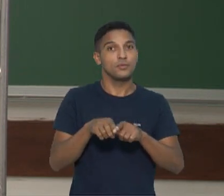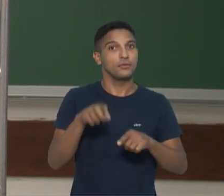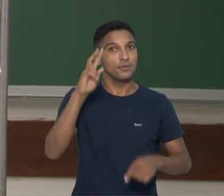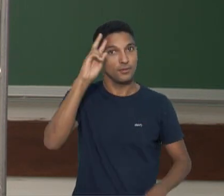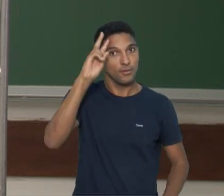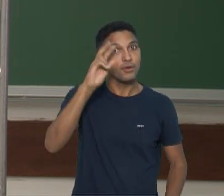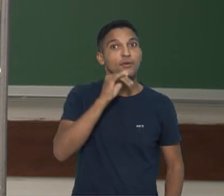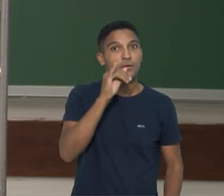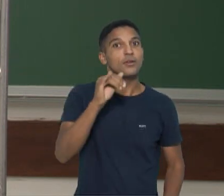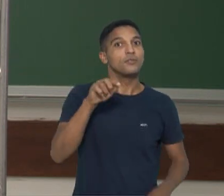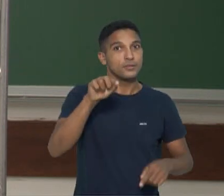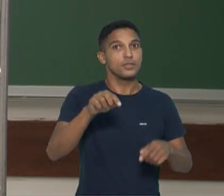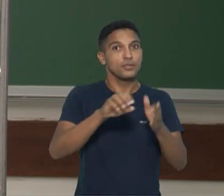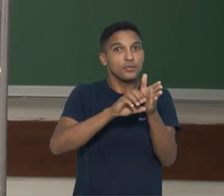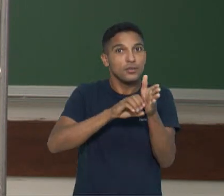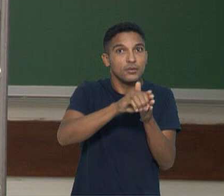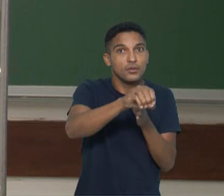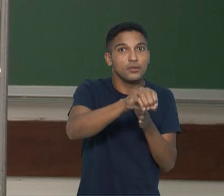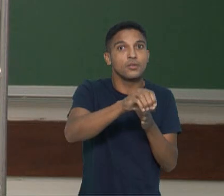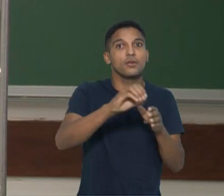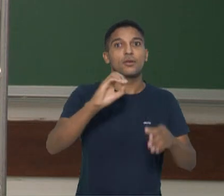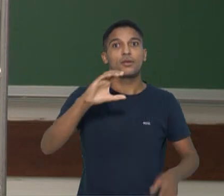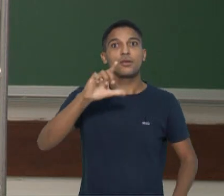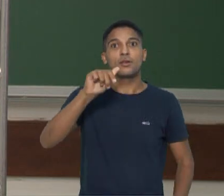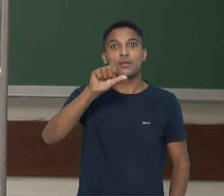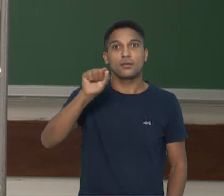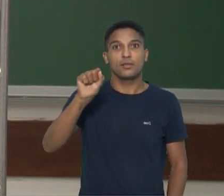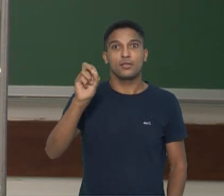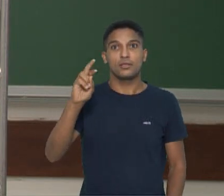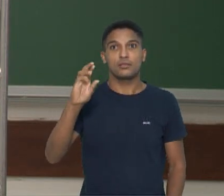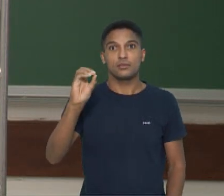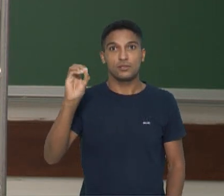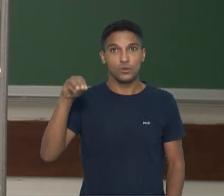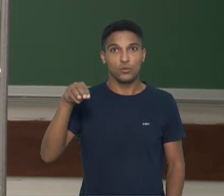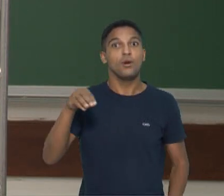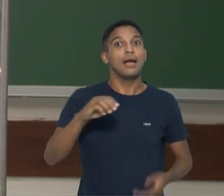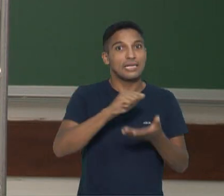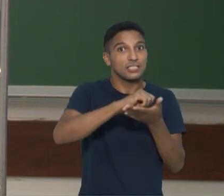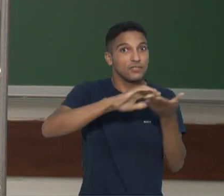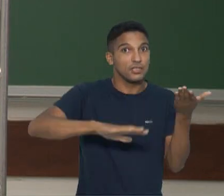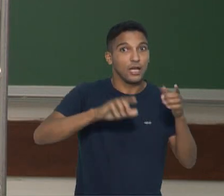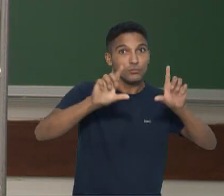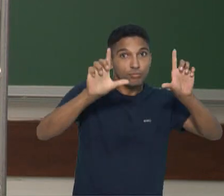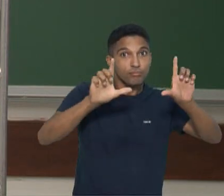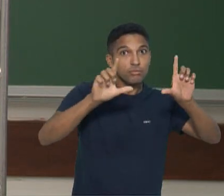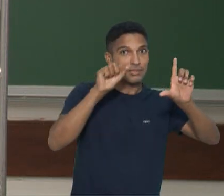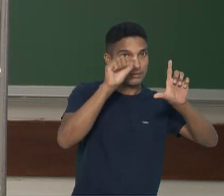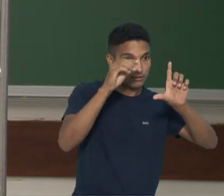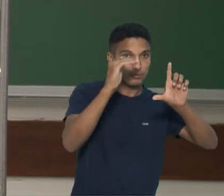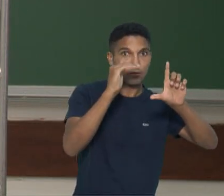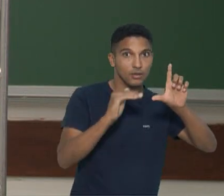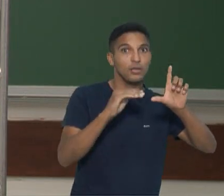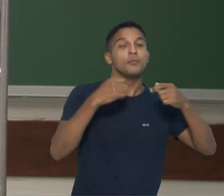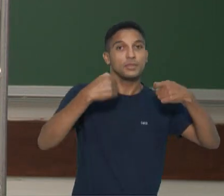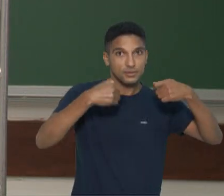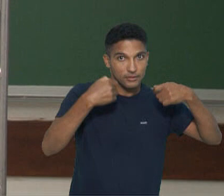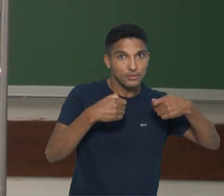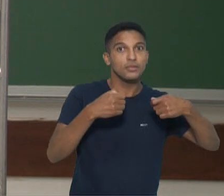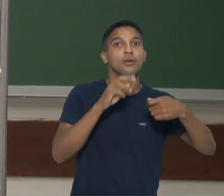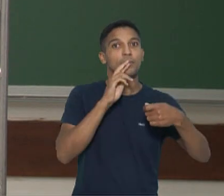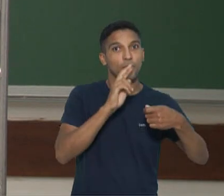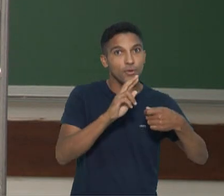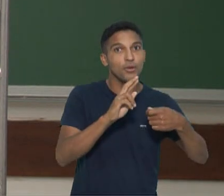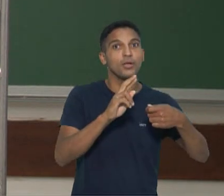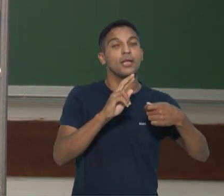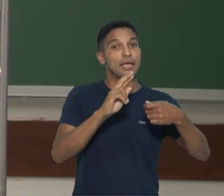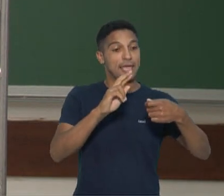vocês têm que entrar no Classroom e têm que fazer as atividades propostas. Elas vão servir como